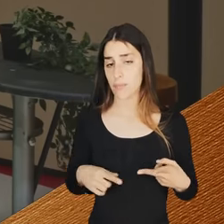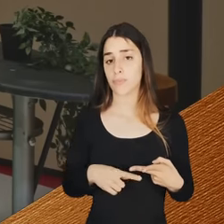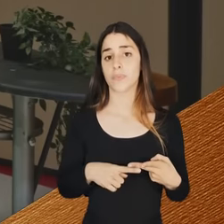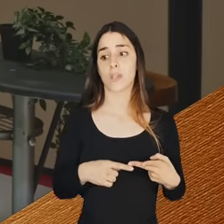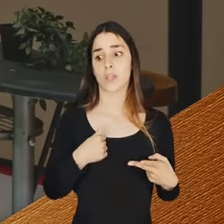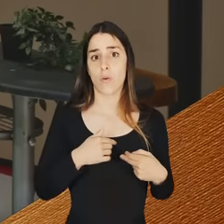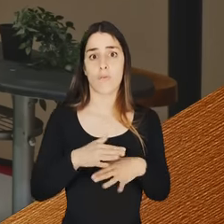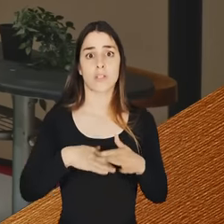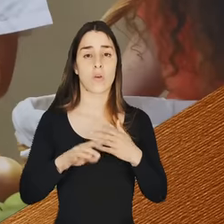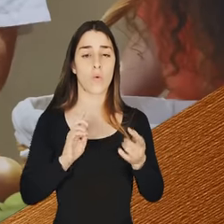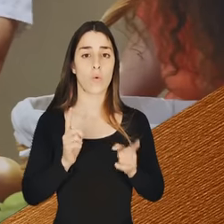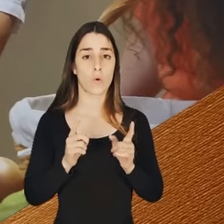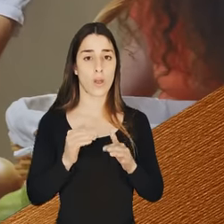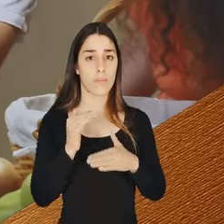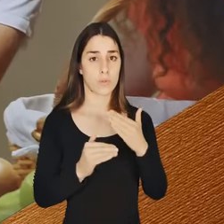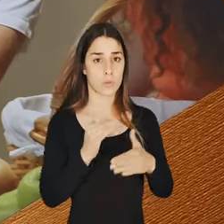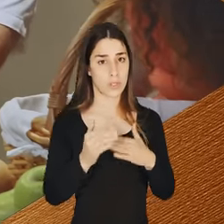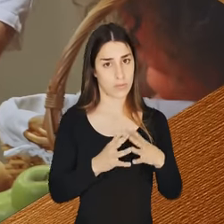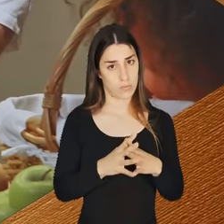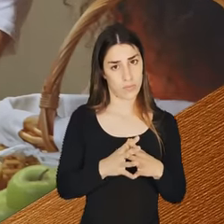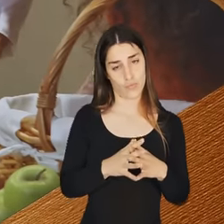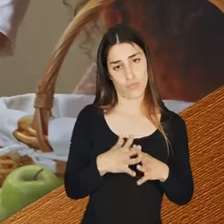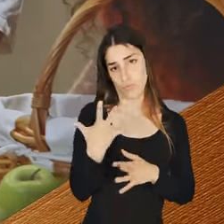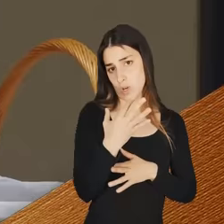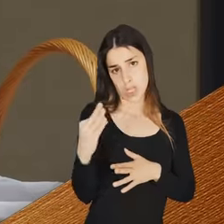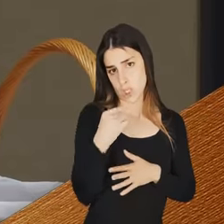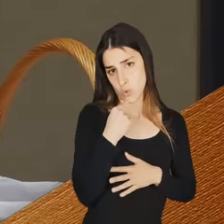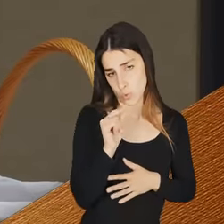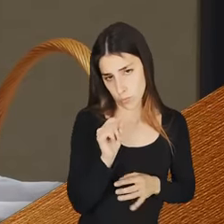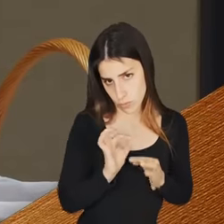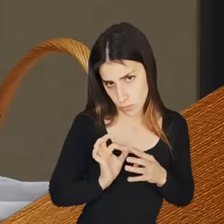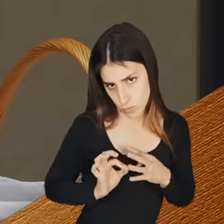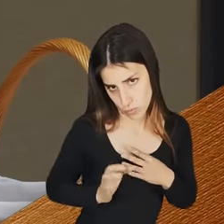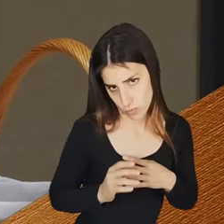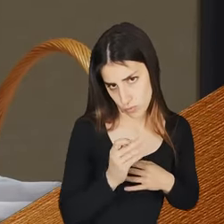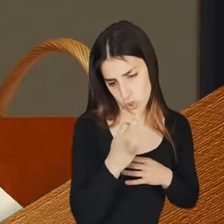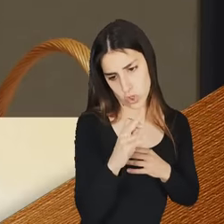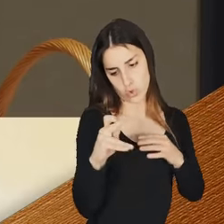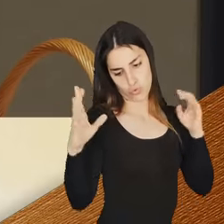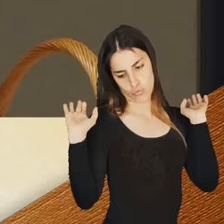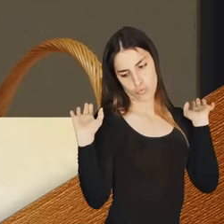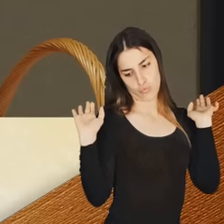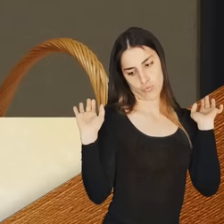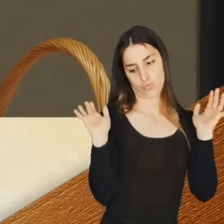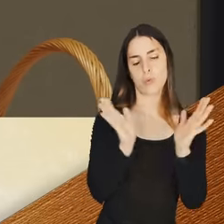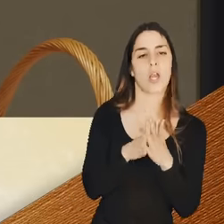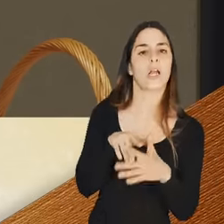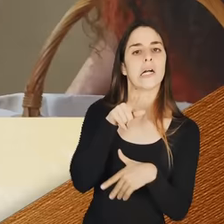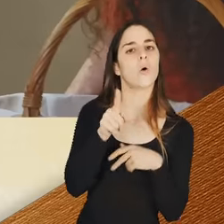fazer é um processo que se chama em francês friction. Ok. Como é que se chama? Desculpa. Friction. Ok, ok. E em que é que consiste esse